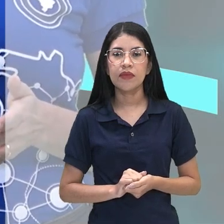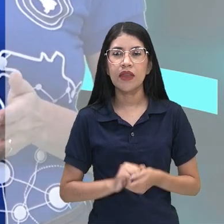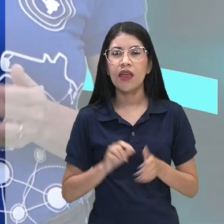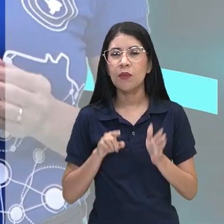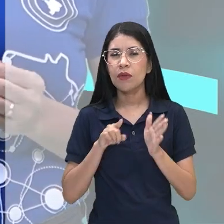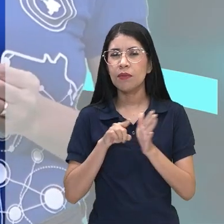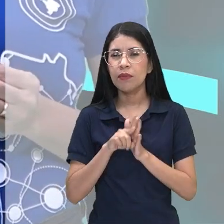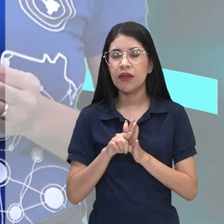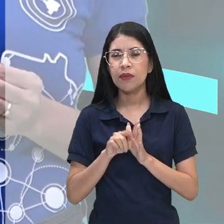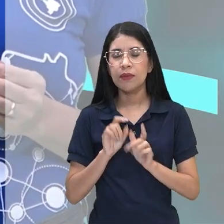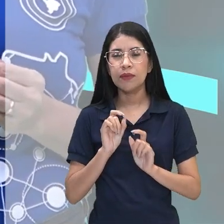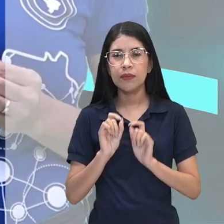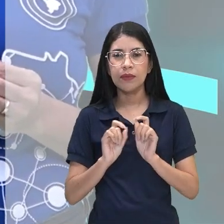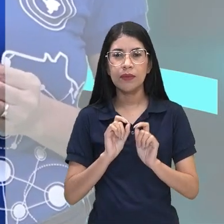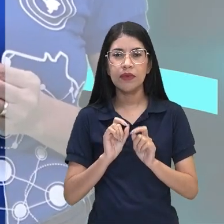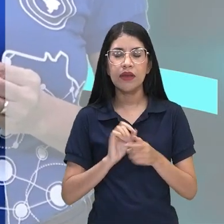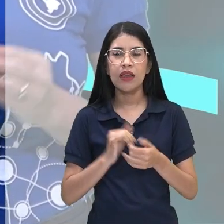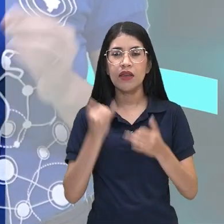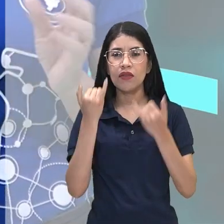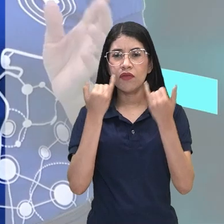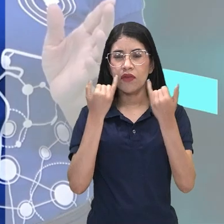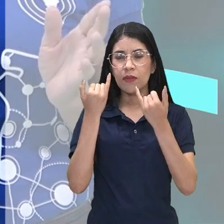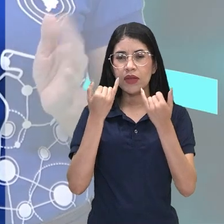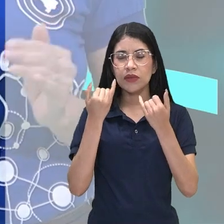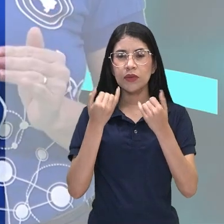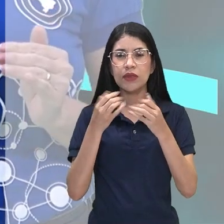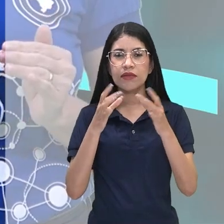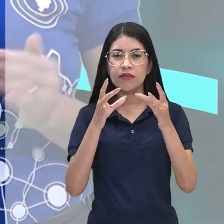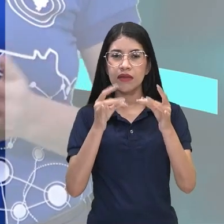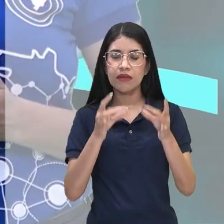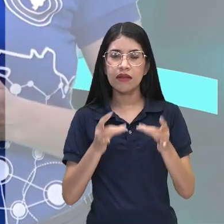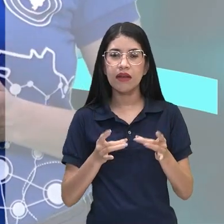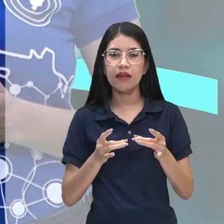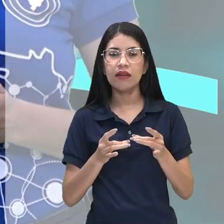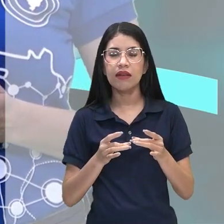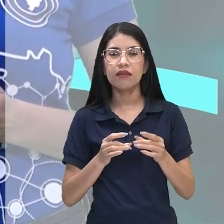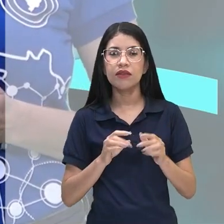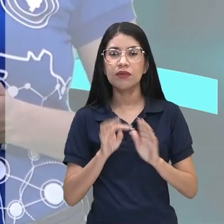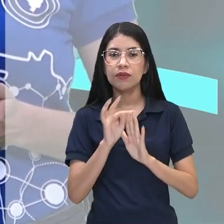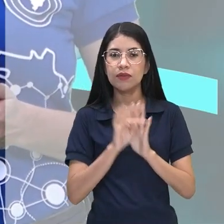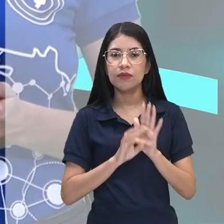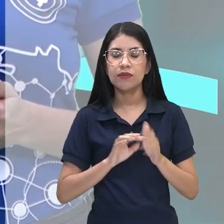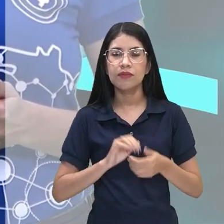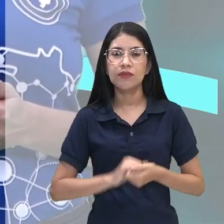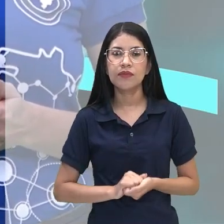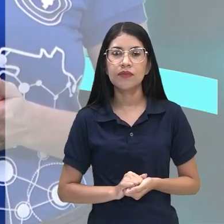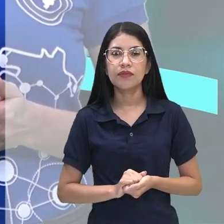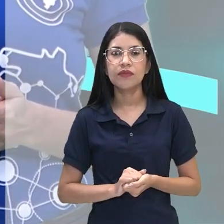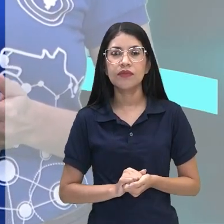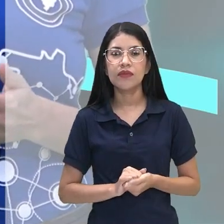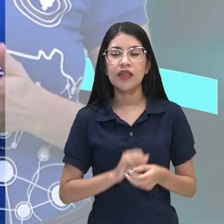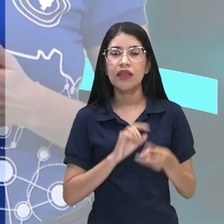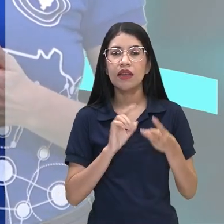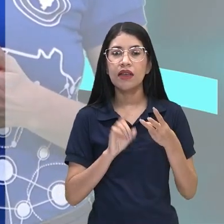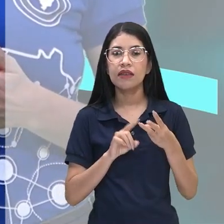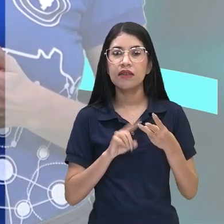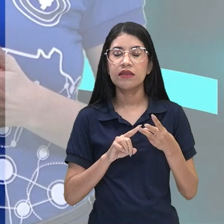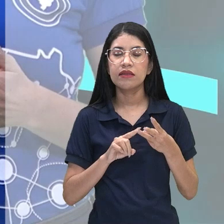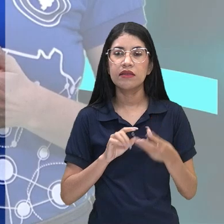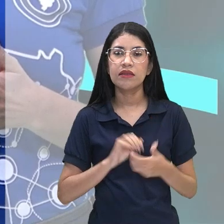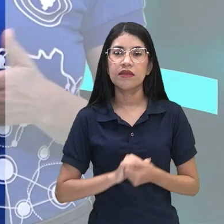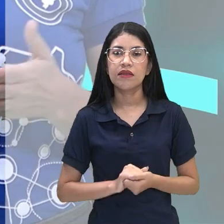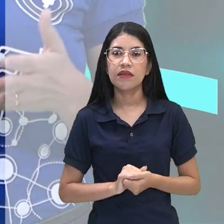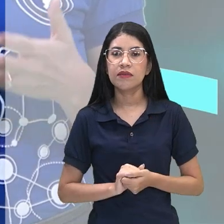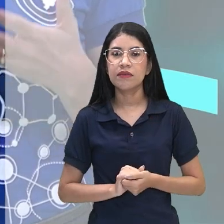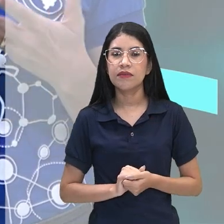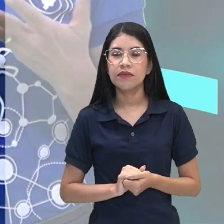pergunta, são informações mais detalhadas, né, do que o skimming. Cognates and false